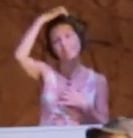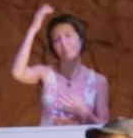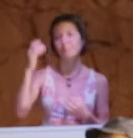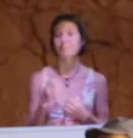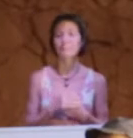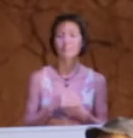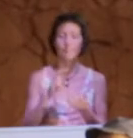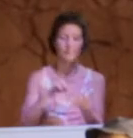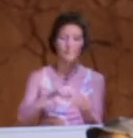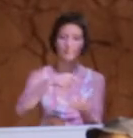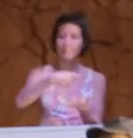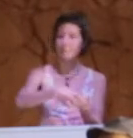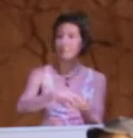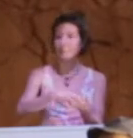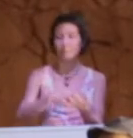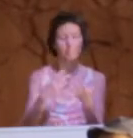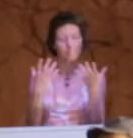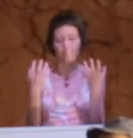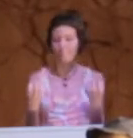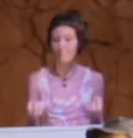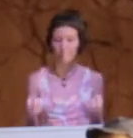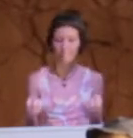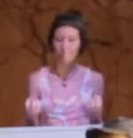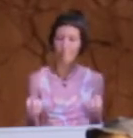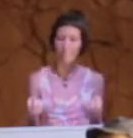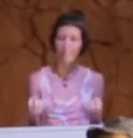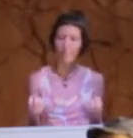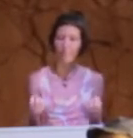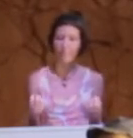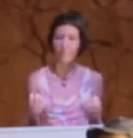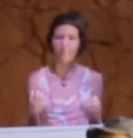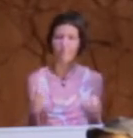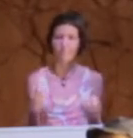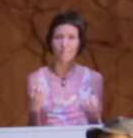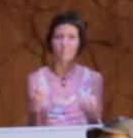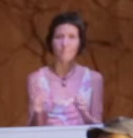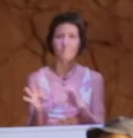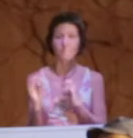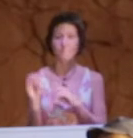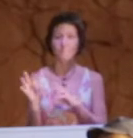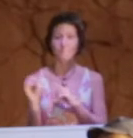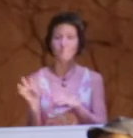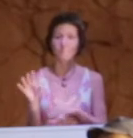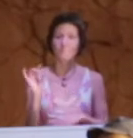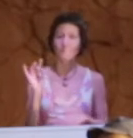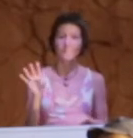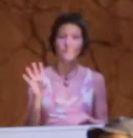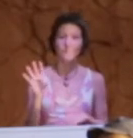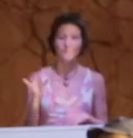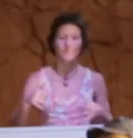matar, não quer matar aquele, a gente quer dar a lição, dizer que viemos neste